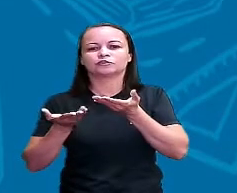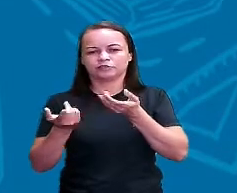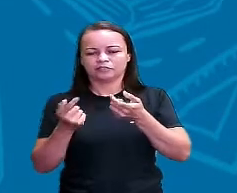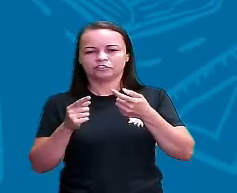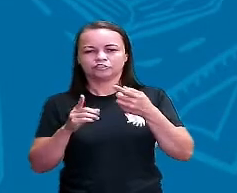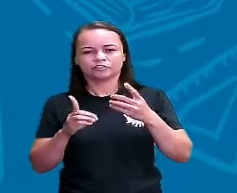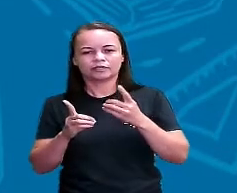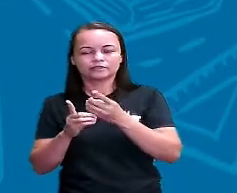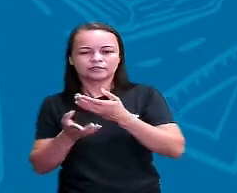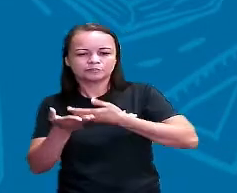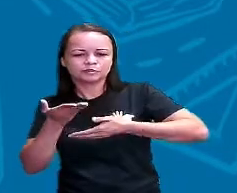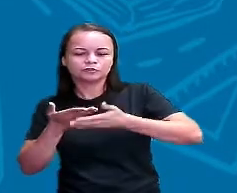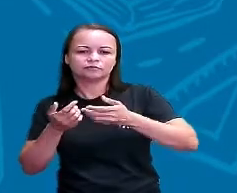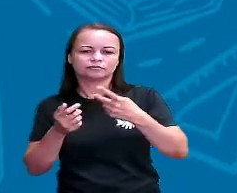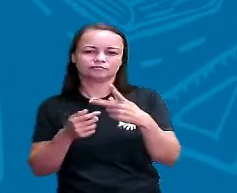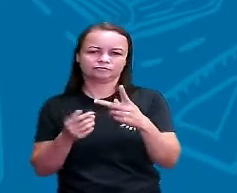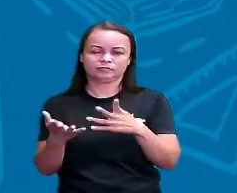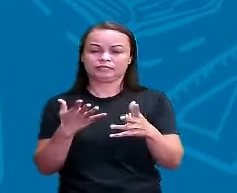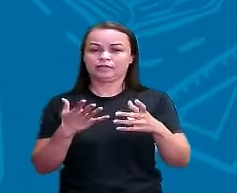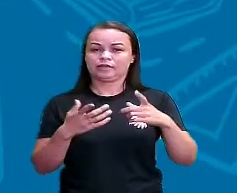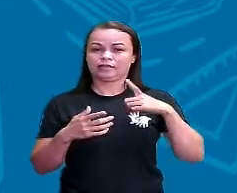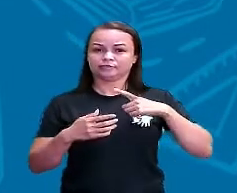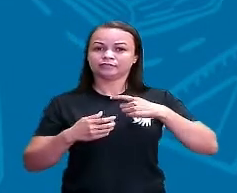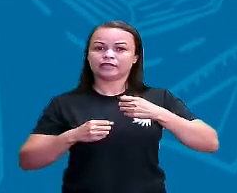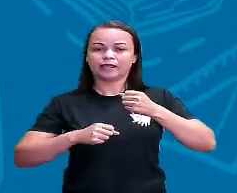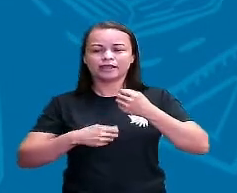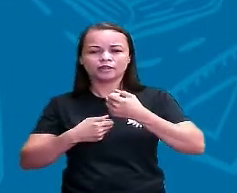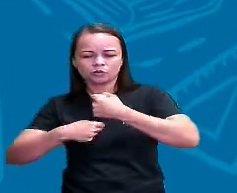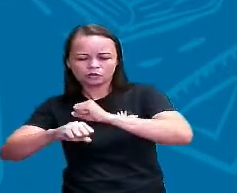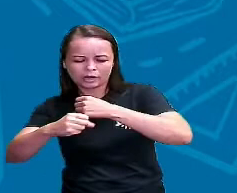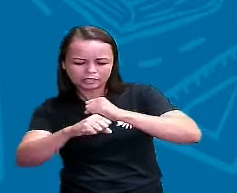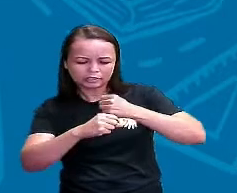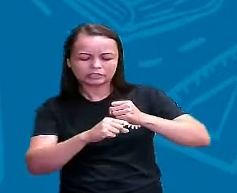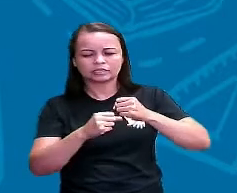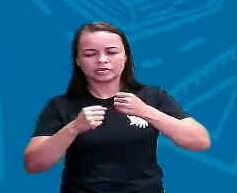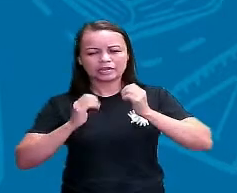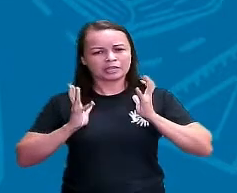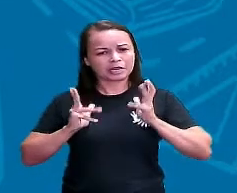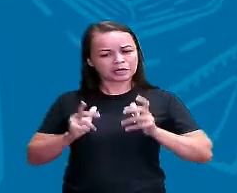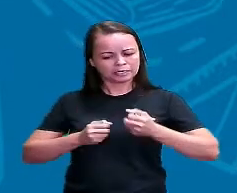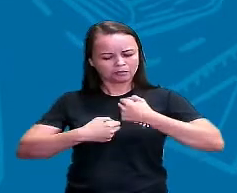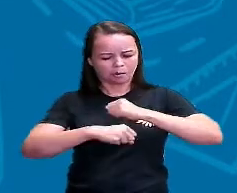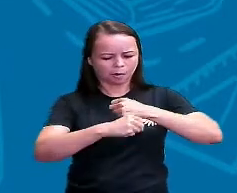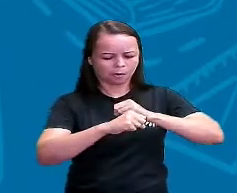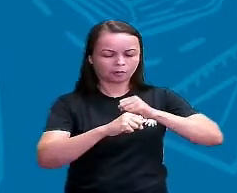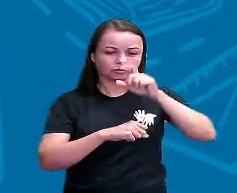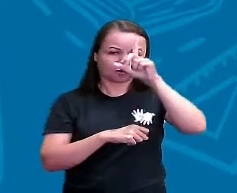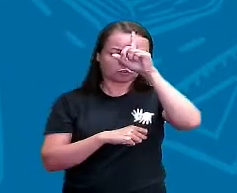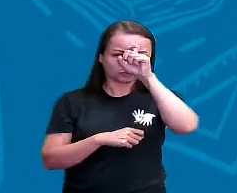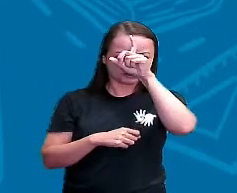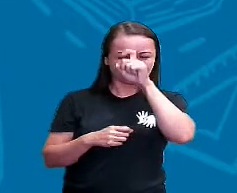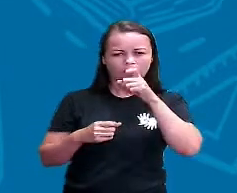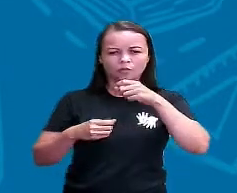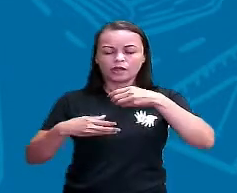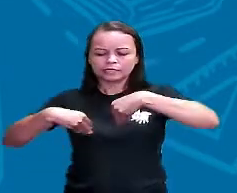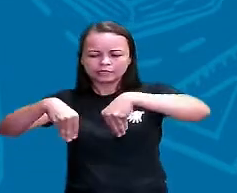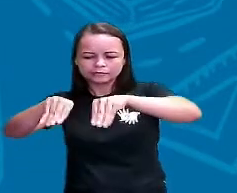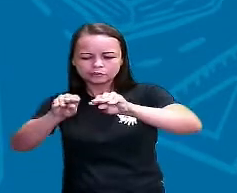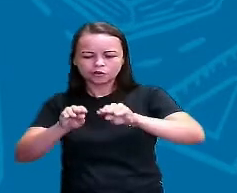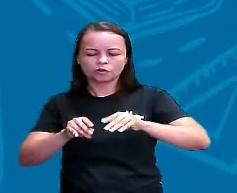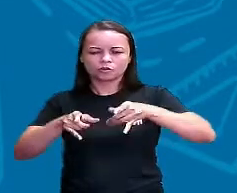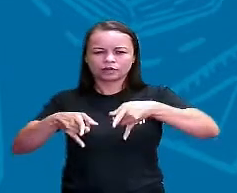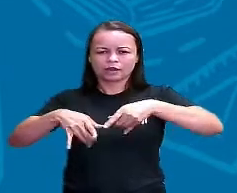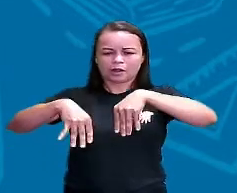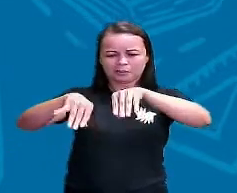ficha. Tem a servente hospitalar, a profissão de servente, que é quem limpa, quem troca roupas de cama